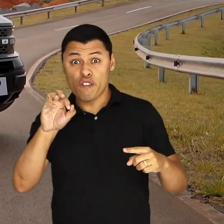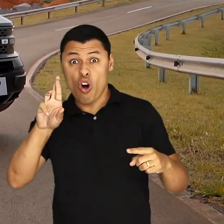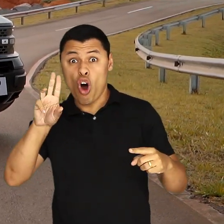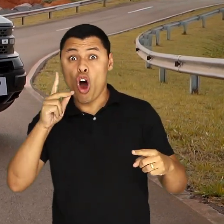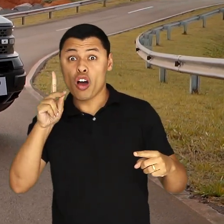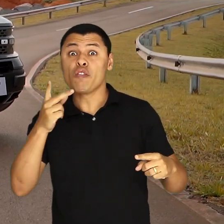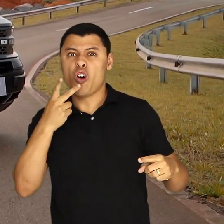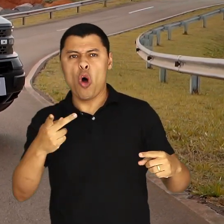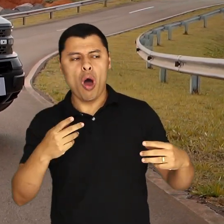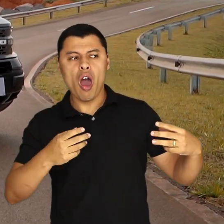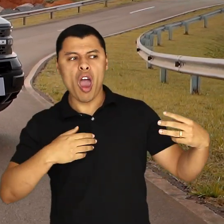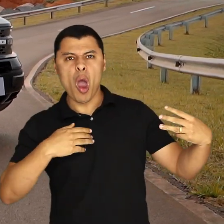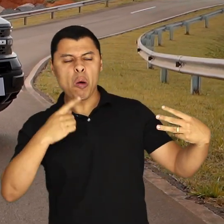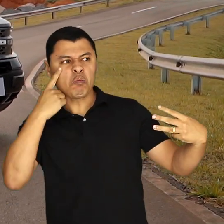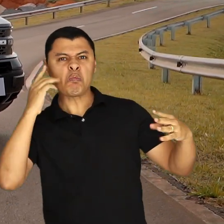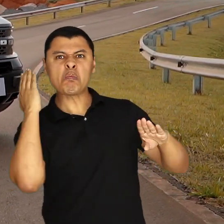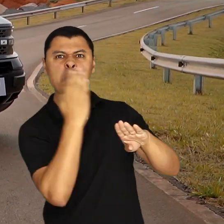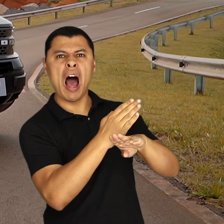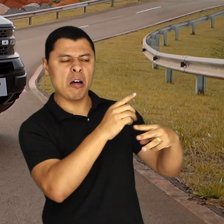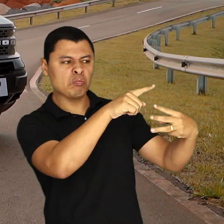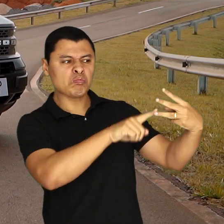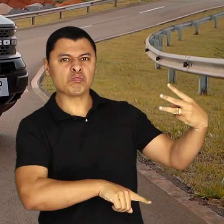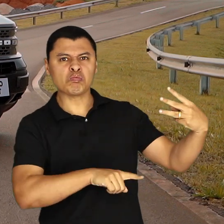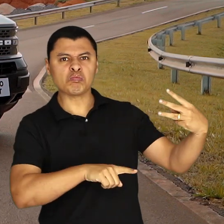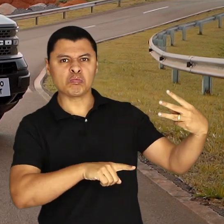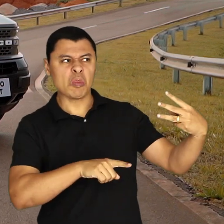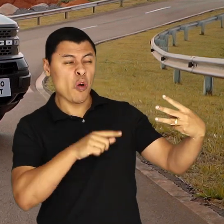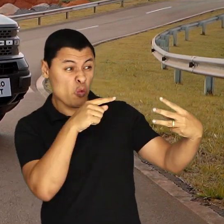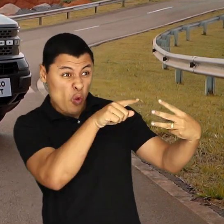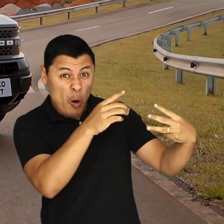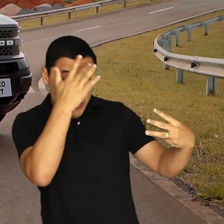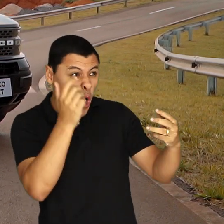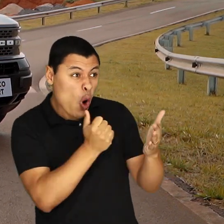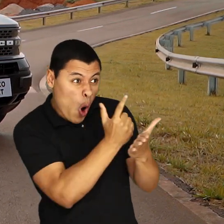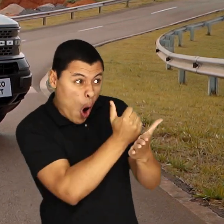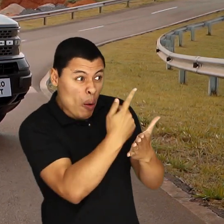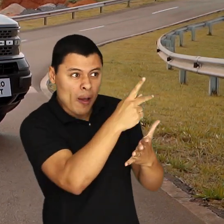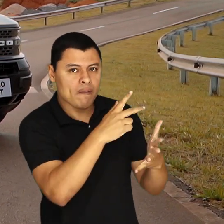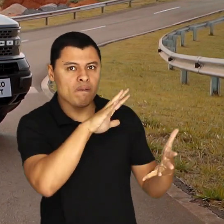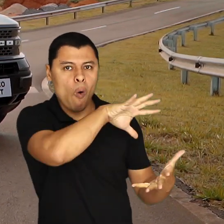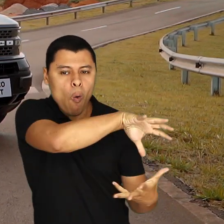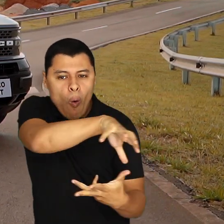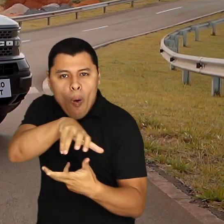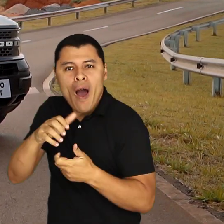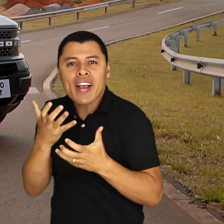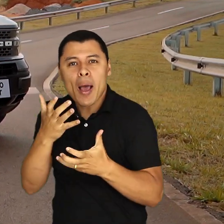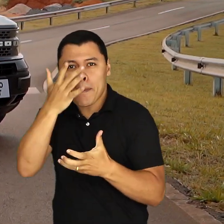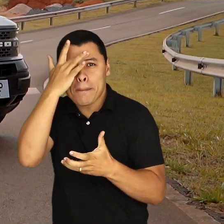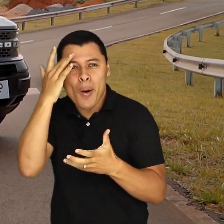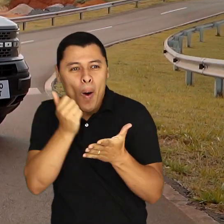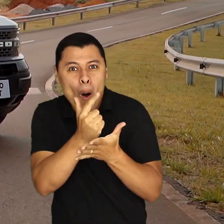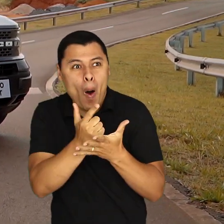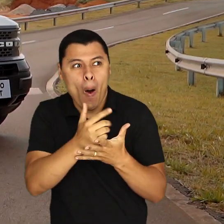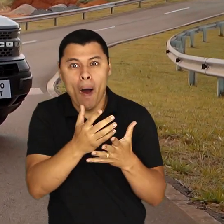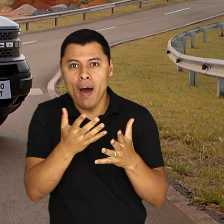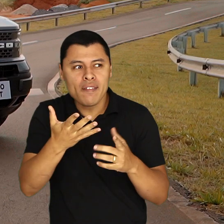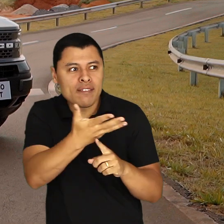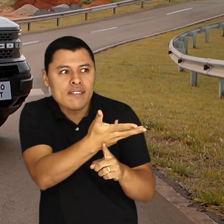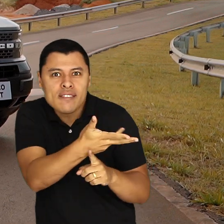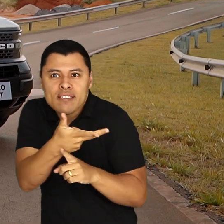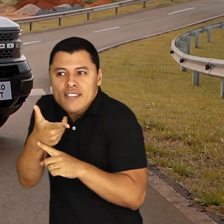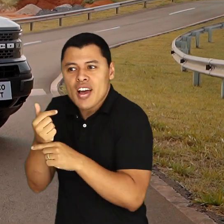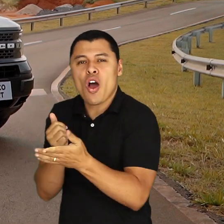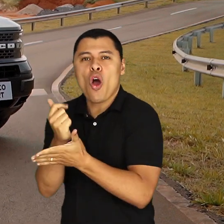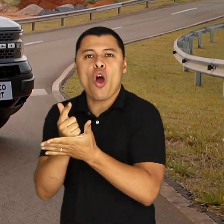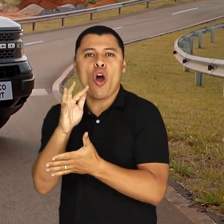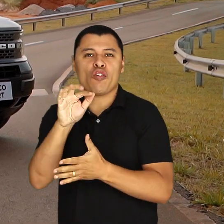Ford afirmou na apresentação desse veículo aqui. É desses clientes que a Ford quer roubar os compradores, bem como alguns compradores